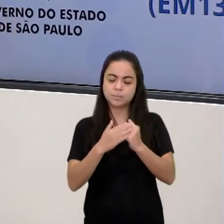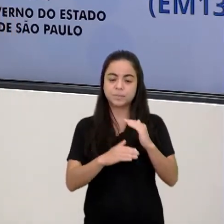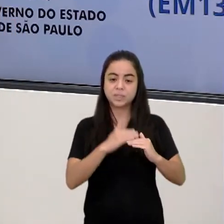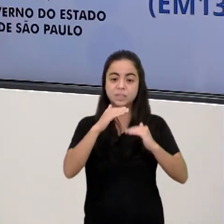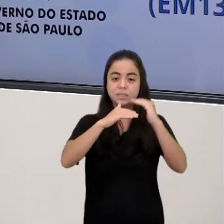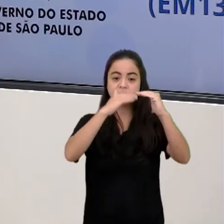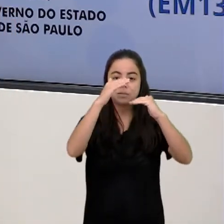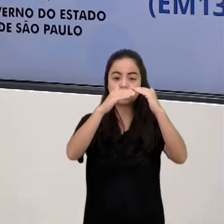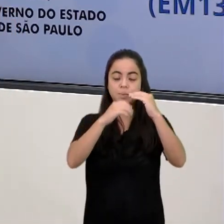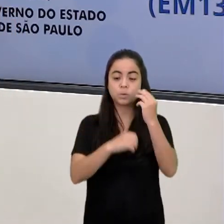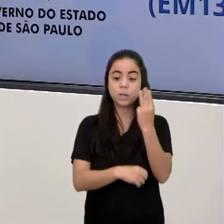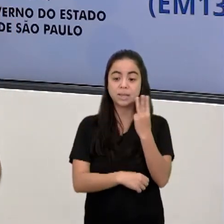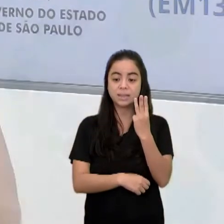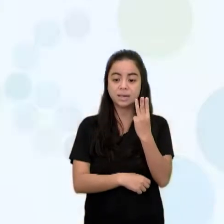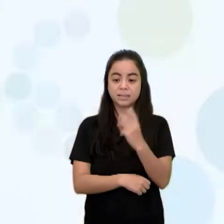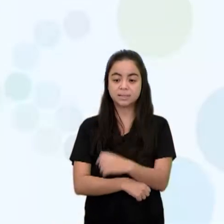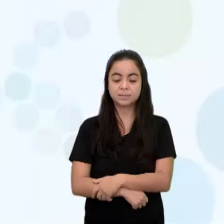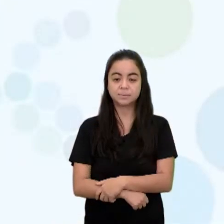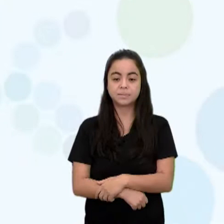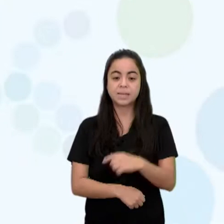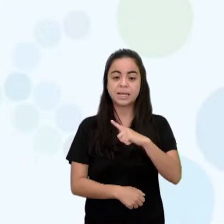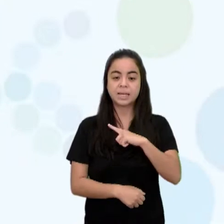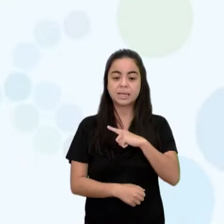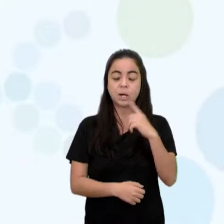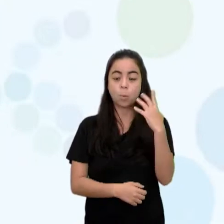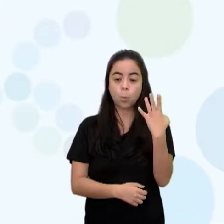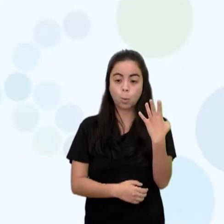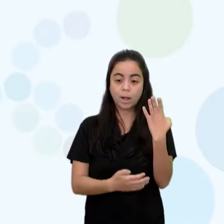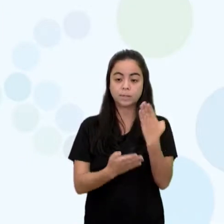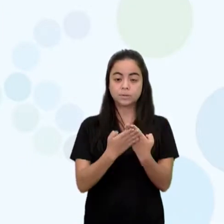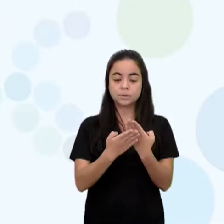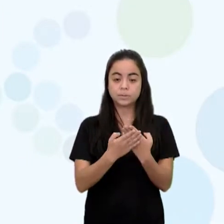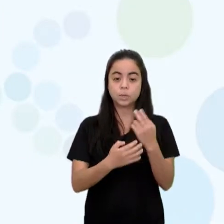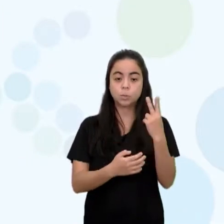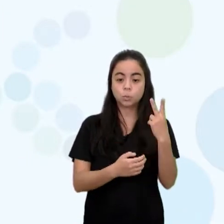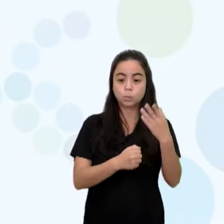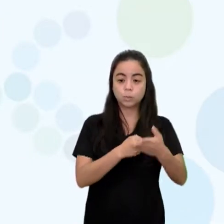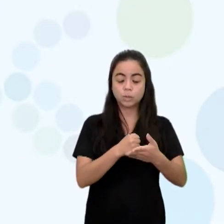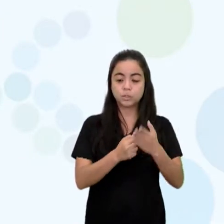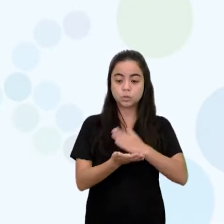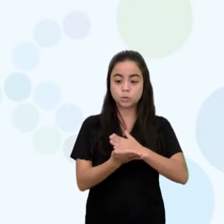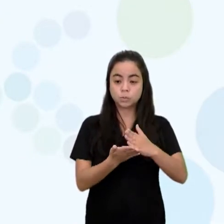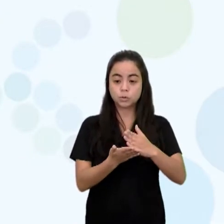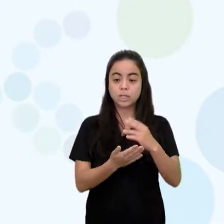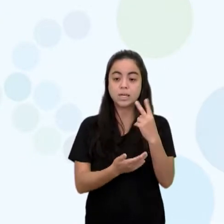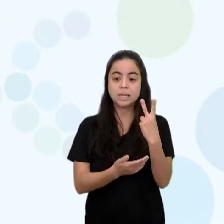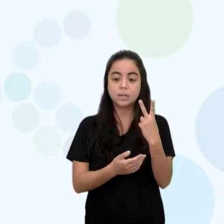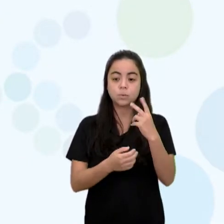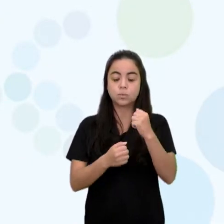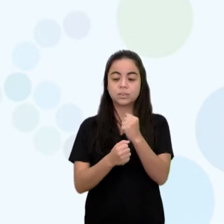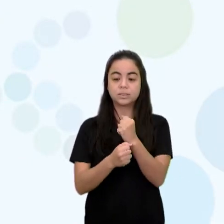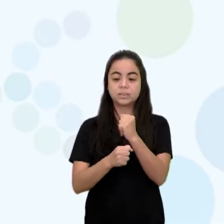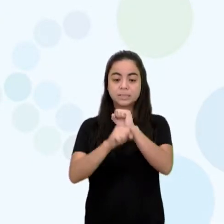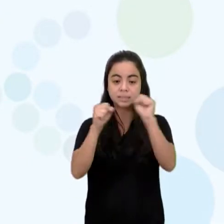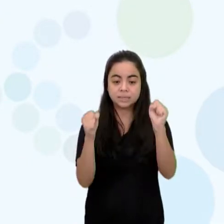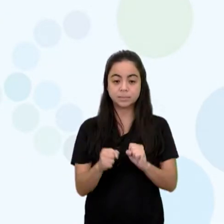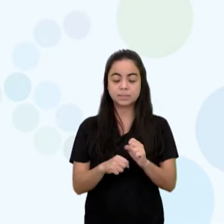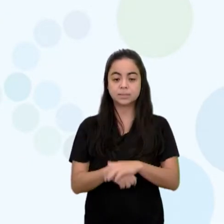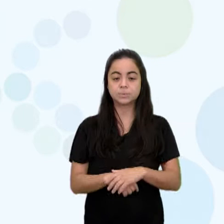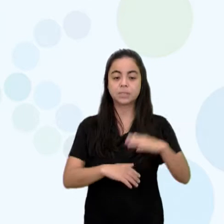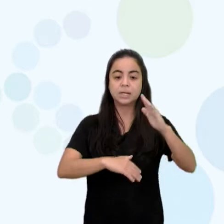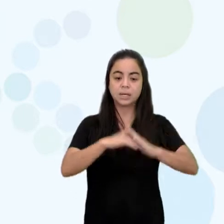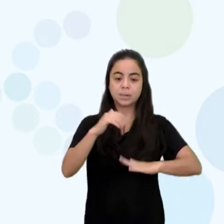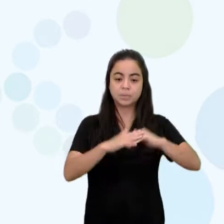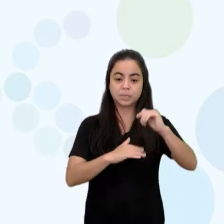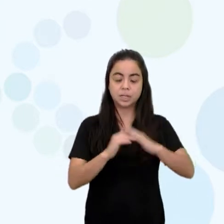desenvolvimento 3. Nós temos 4 aulas de desenvolvimento, 2 de introdução e 4 de sistematização, tá certo? As habilidades aí